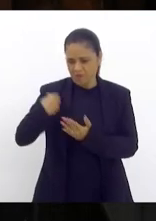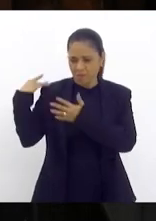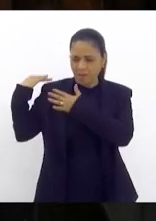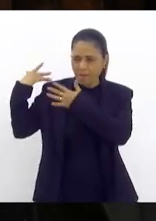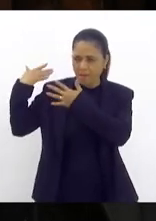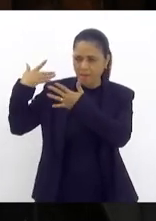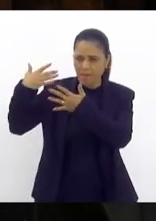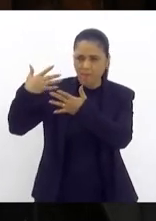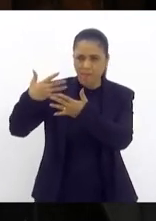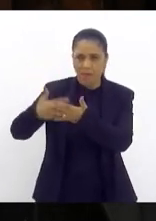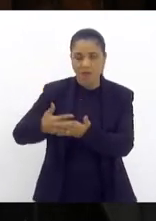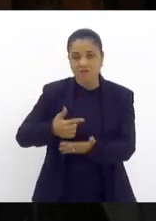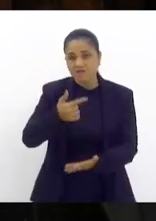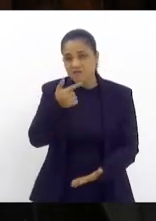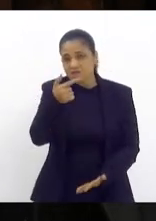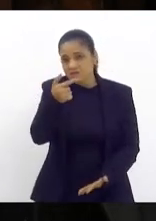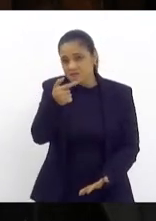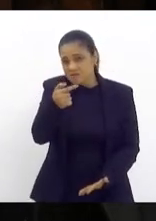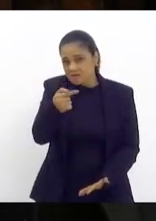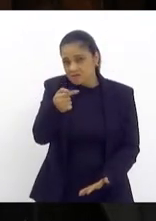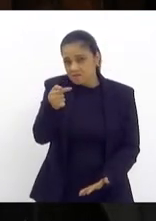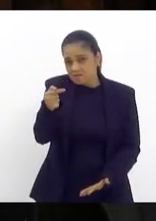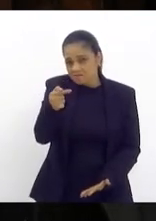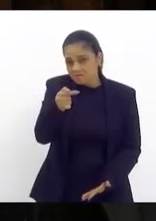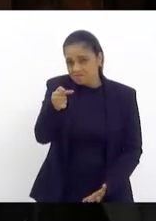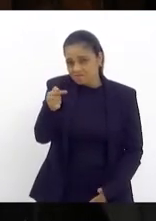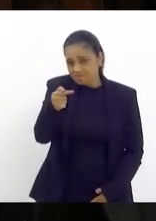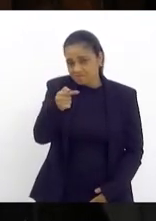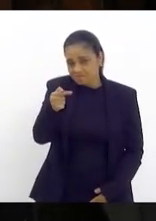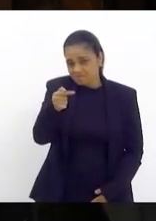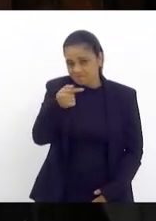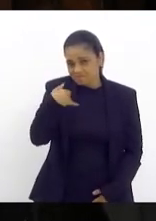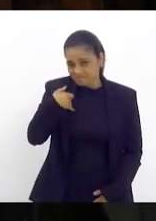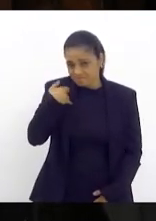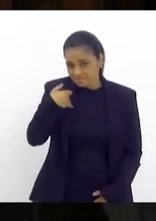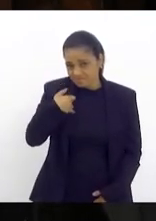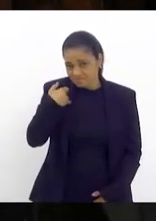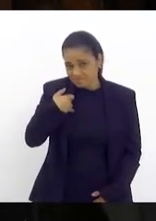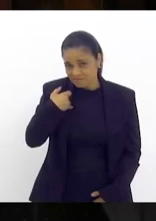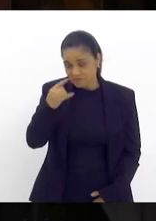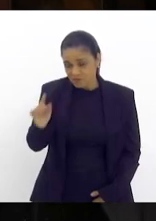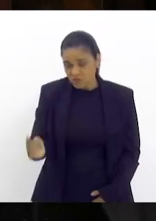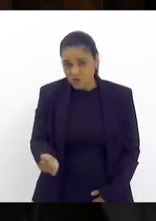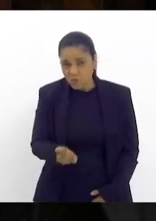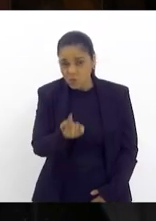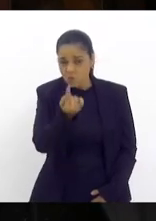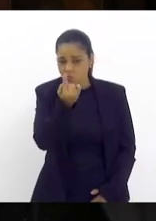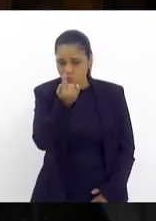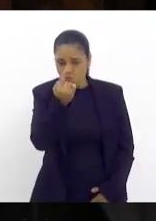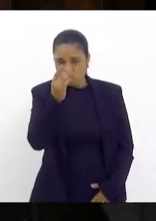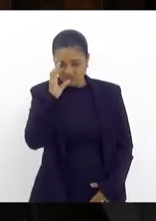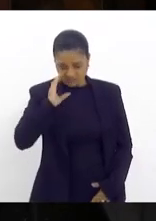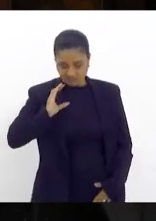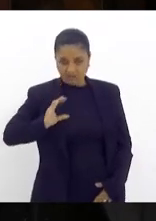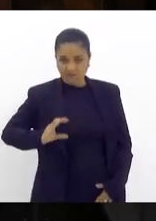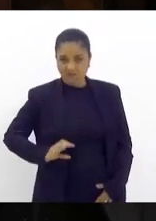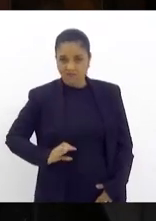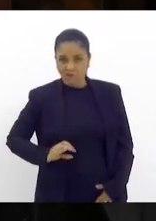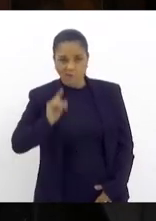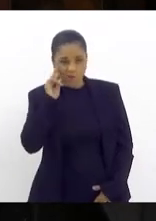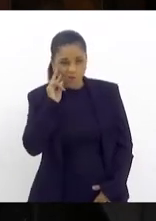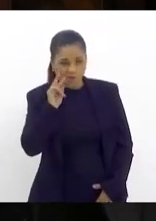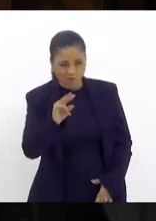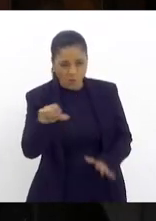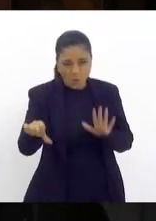já são 77 anos, eu vi um cidadão cometeu um crime